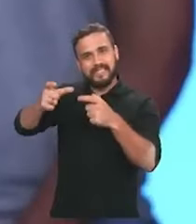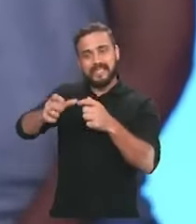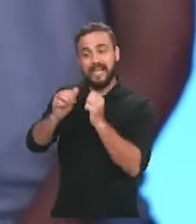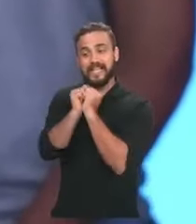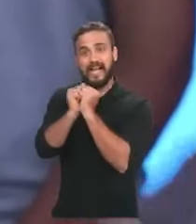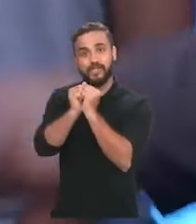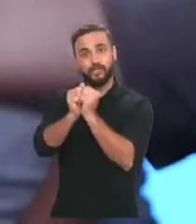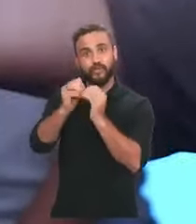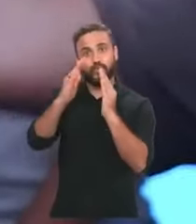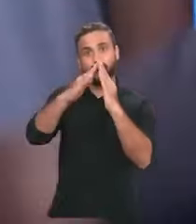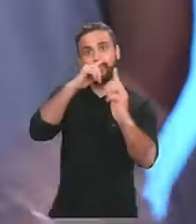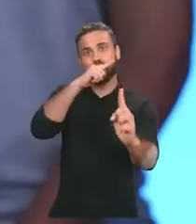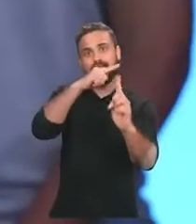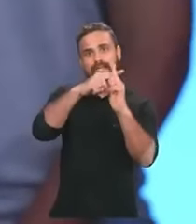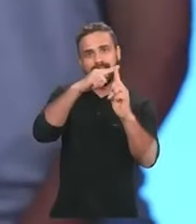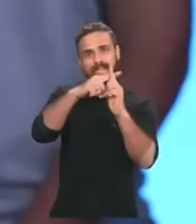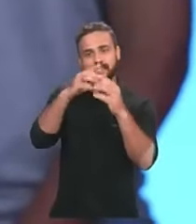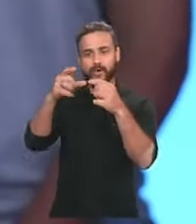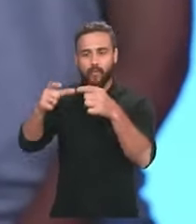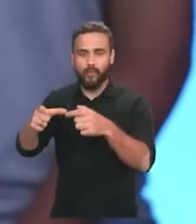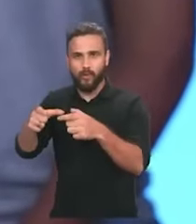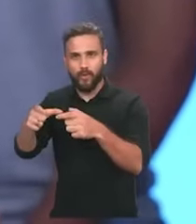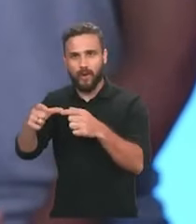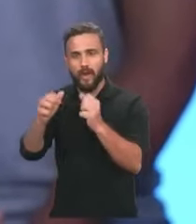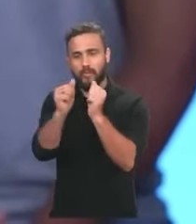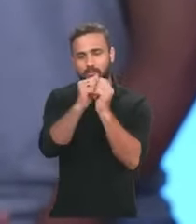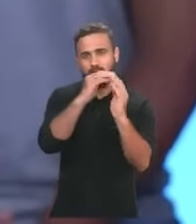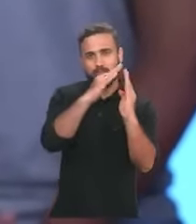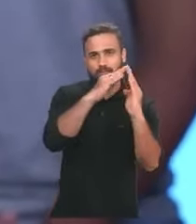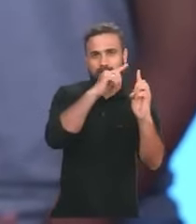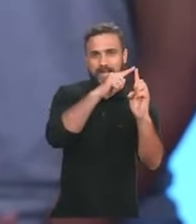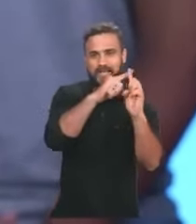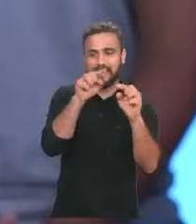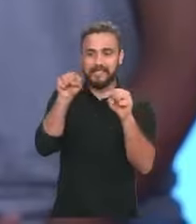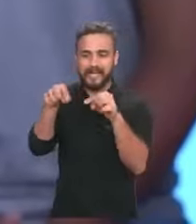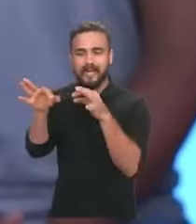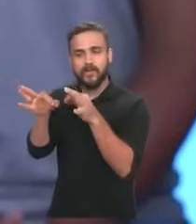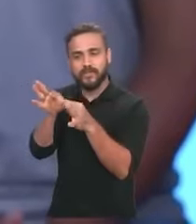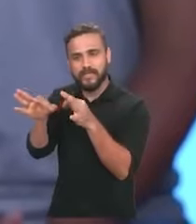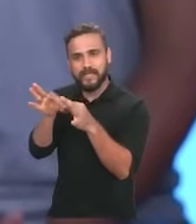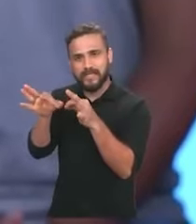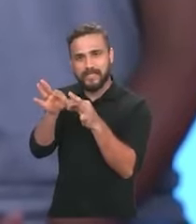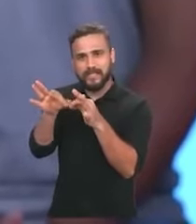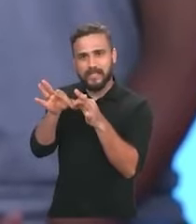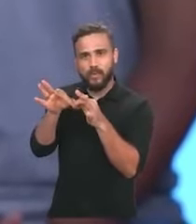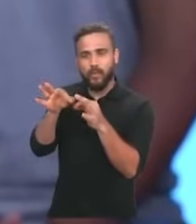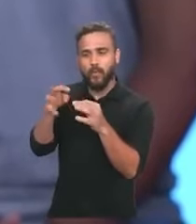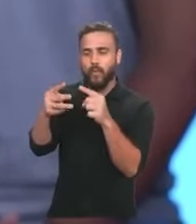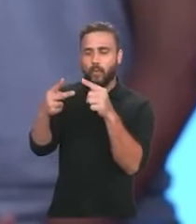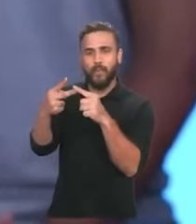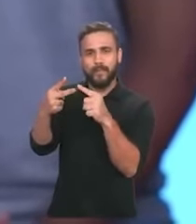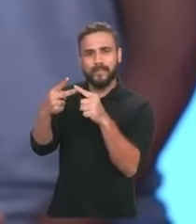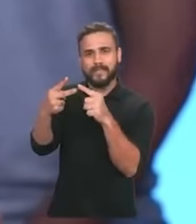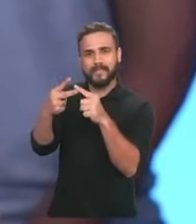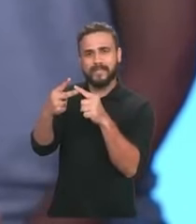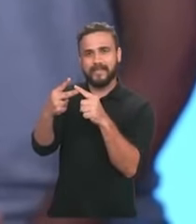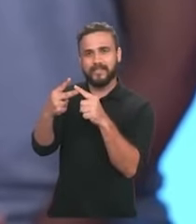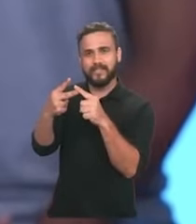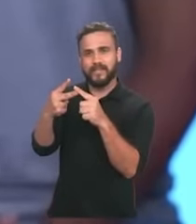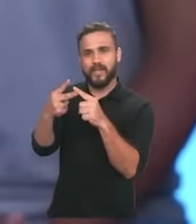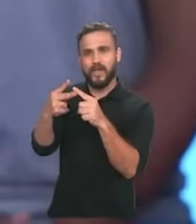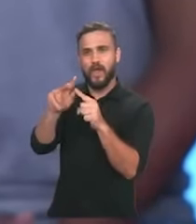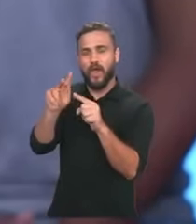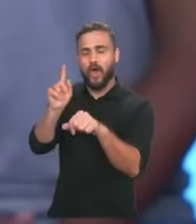sala que é maior do que esse espaço aqui, e lá nós montamos o Ministério de Hora Que. Em que consiste? Nós vamos na praça